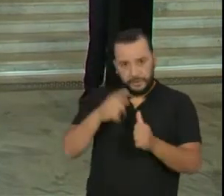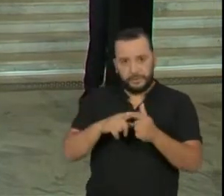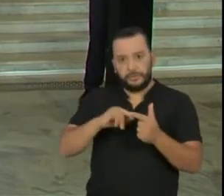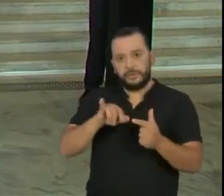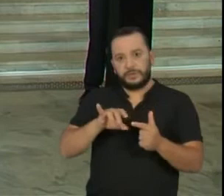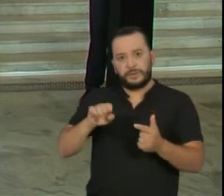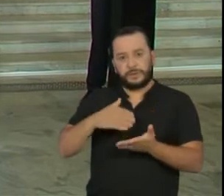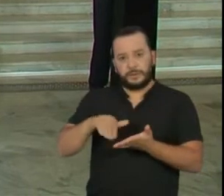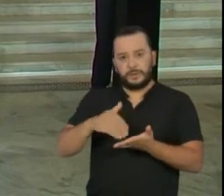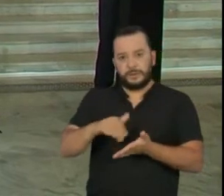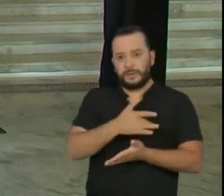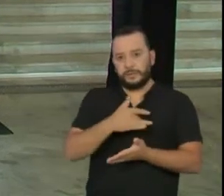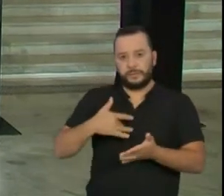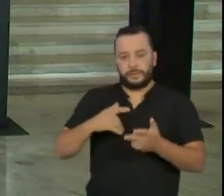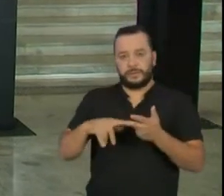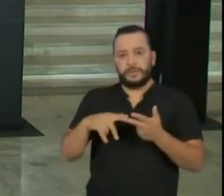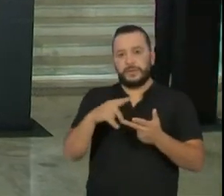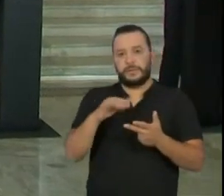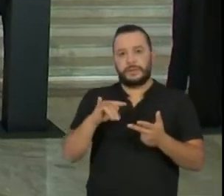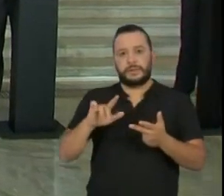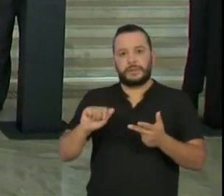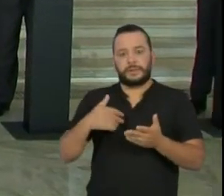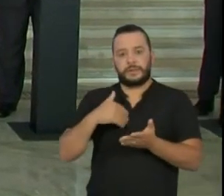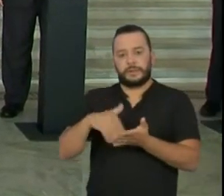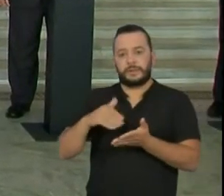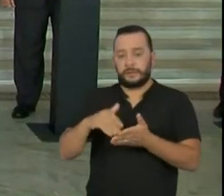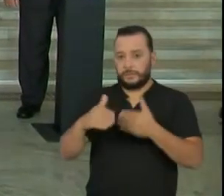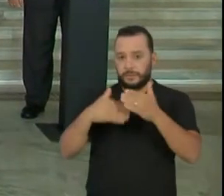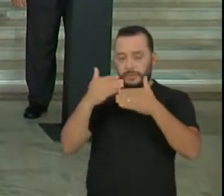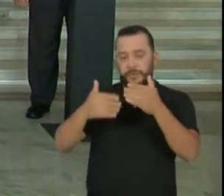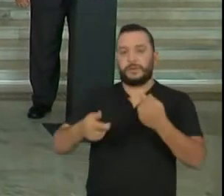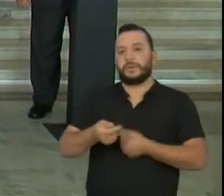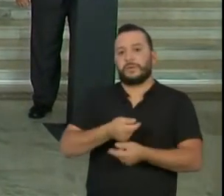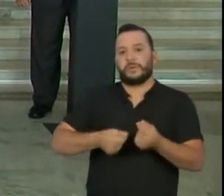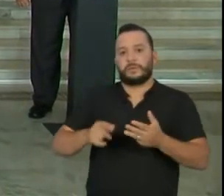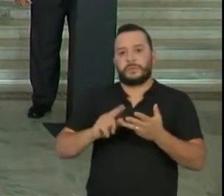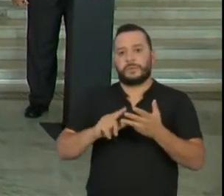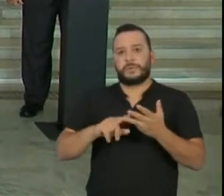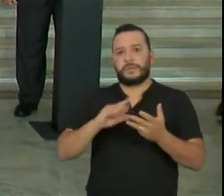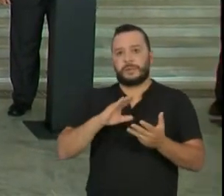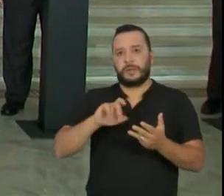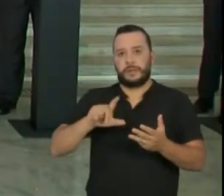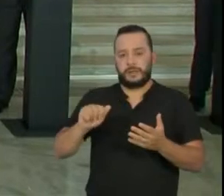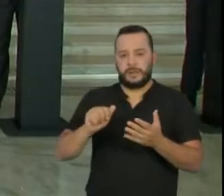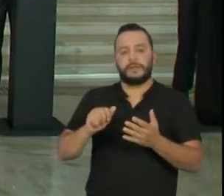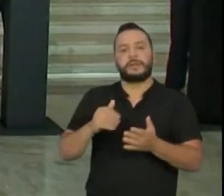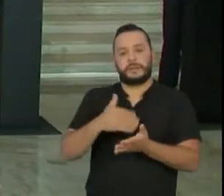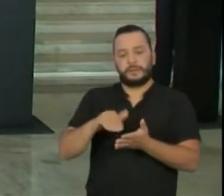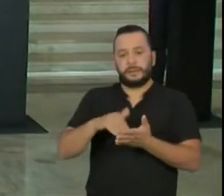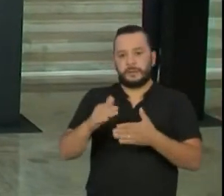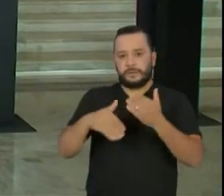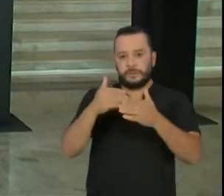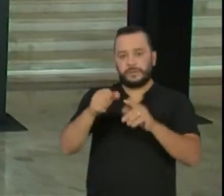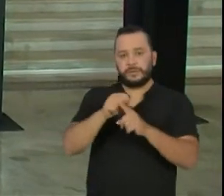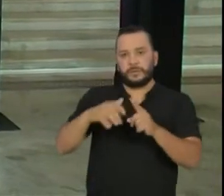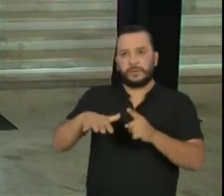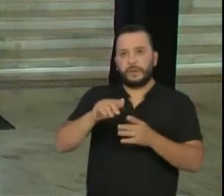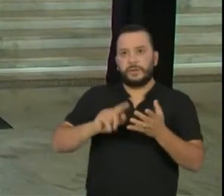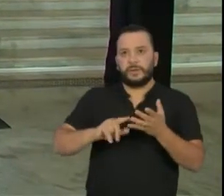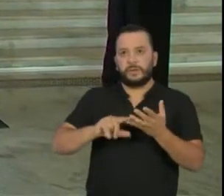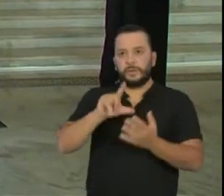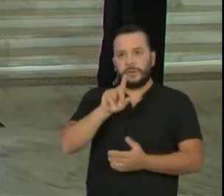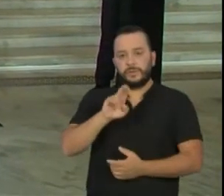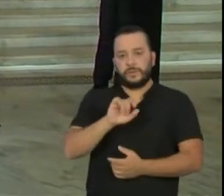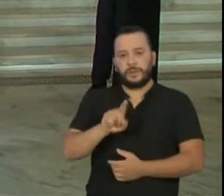Saúde, Patrícia Ellen, secretária de Desenvolvimento Econômico, Célia Parne, secretária de Desenvolvimento Social e o Dr. Luiz Carlos